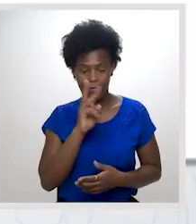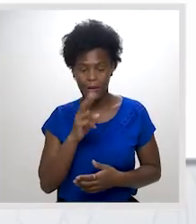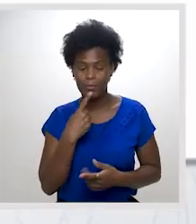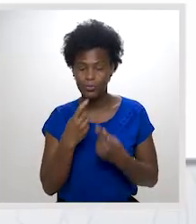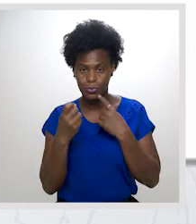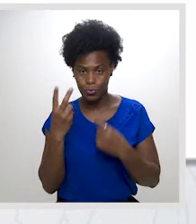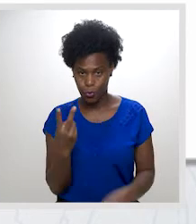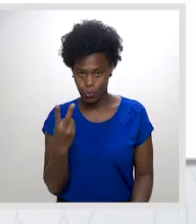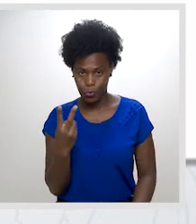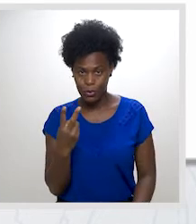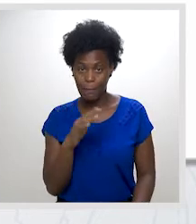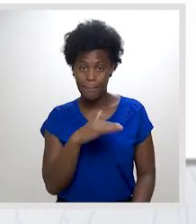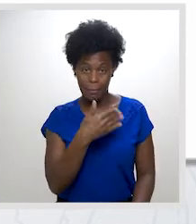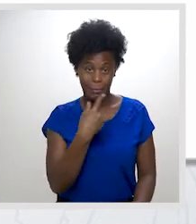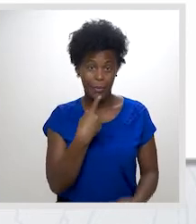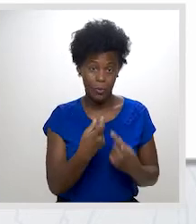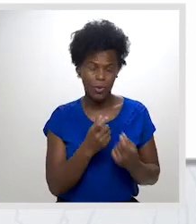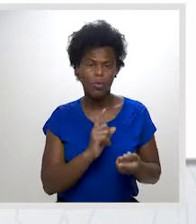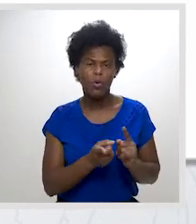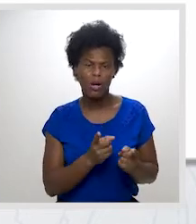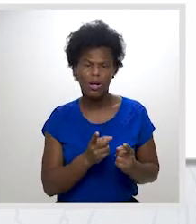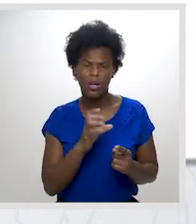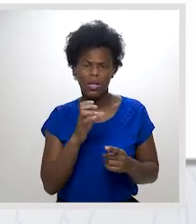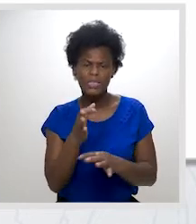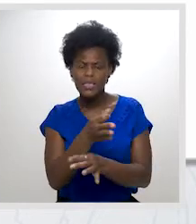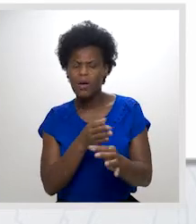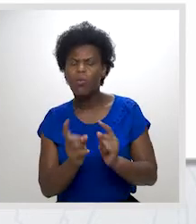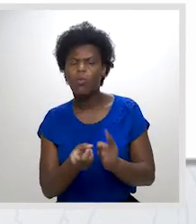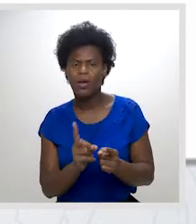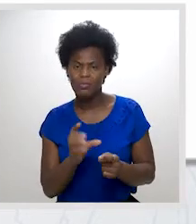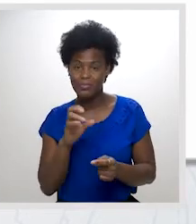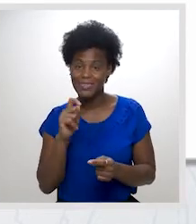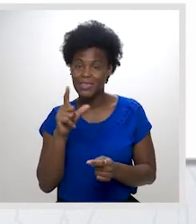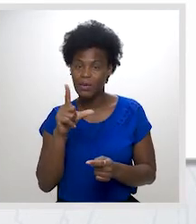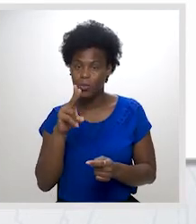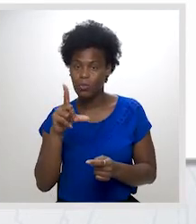duas perguntas. A primeira, o que define as células?